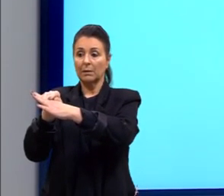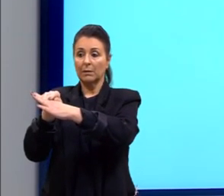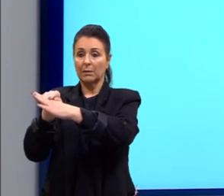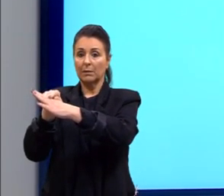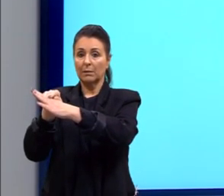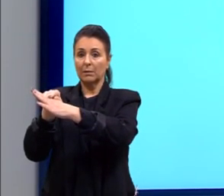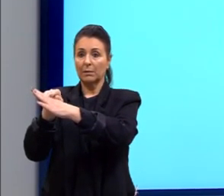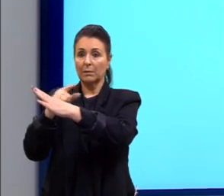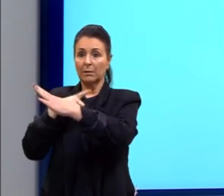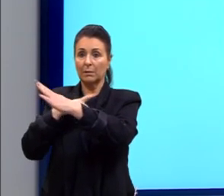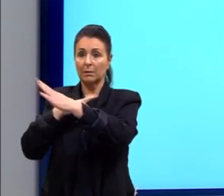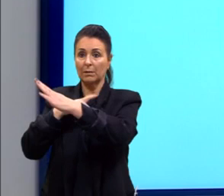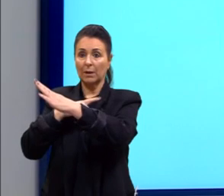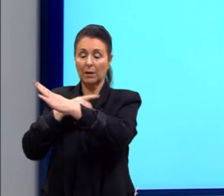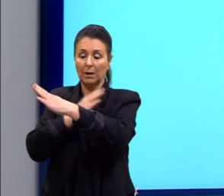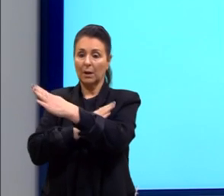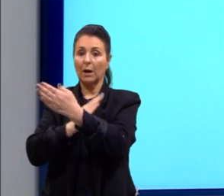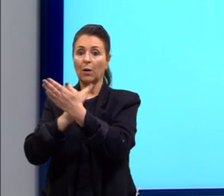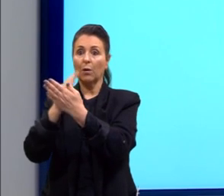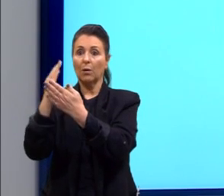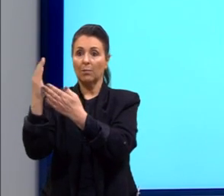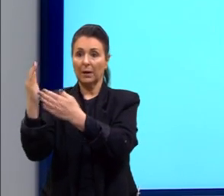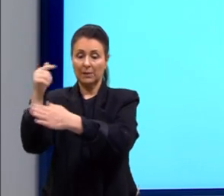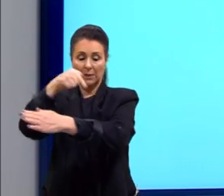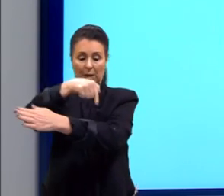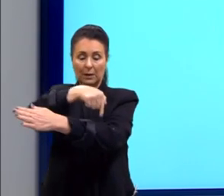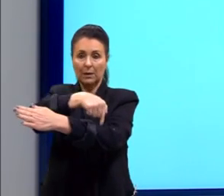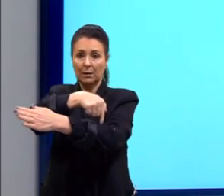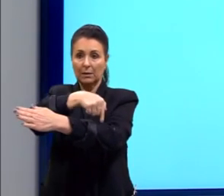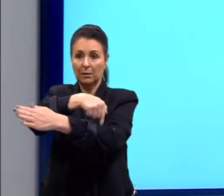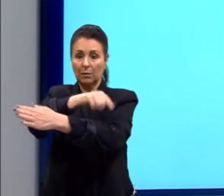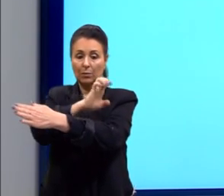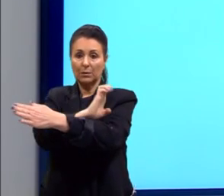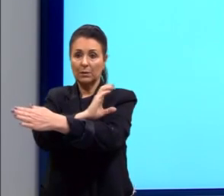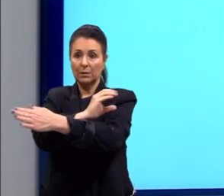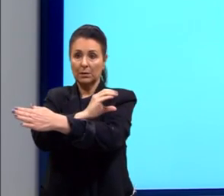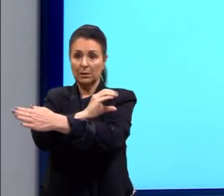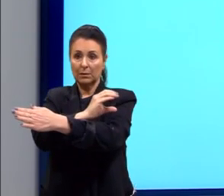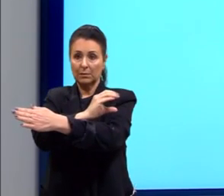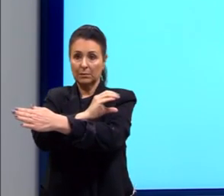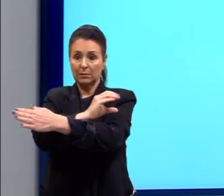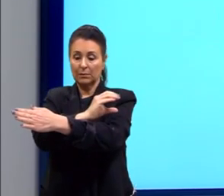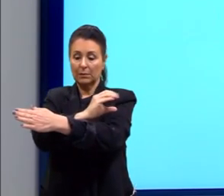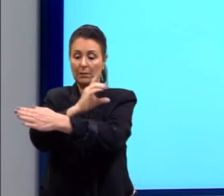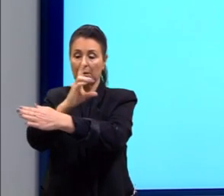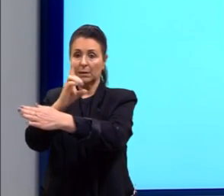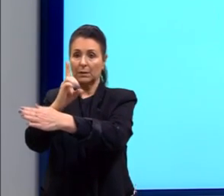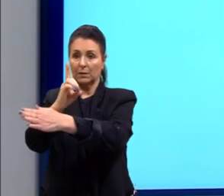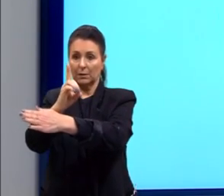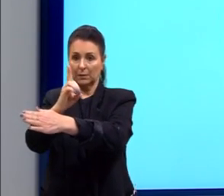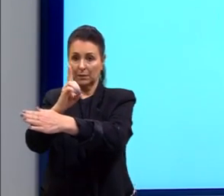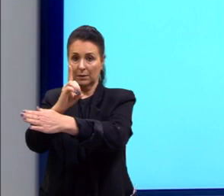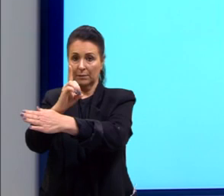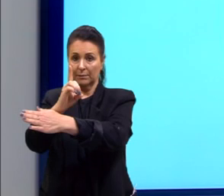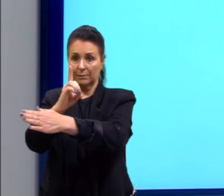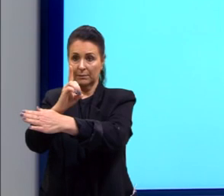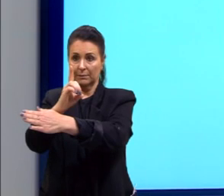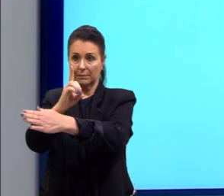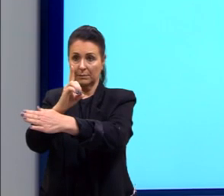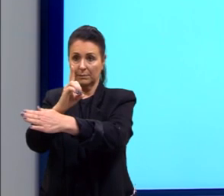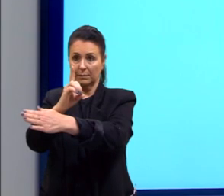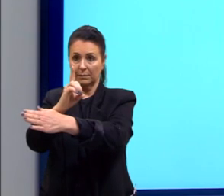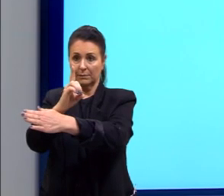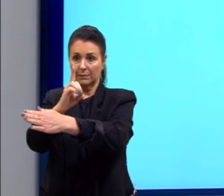indefinidamente ela começa em um ponto específico ela começa aqui no ponto c e passa também pelo